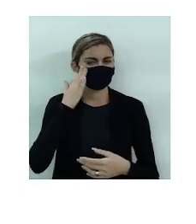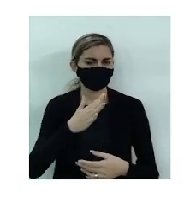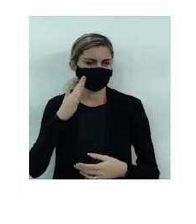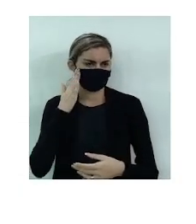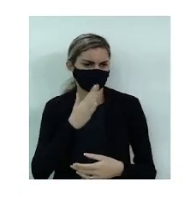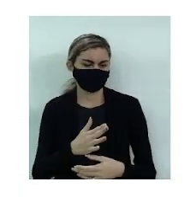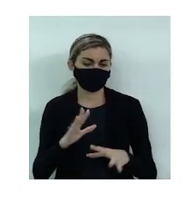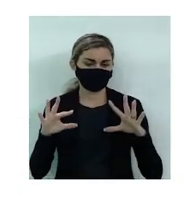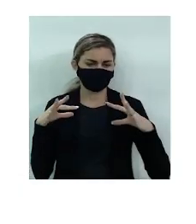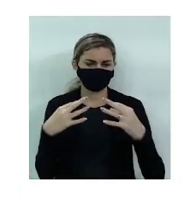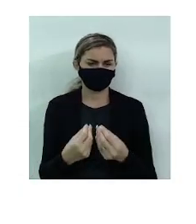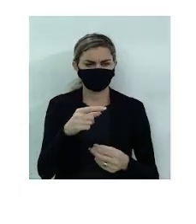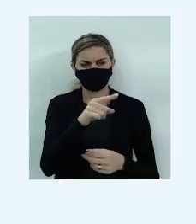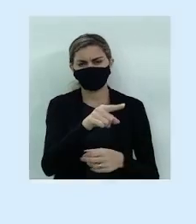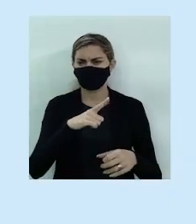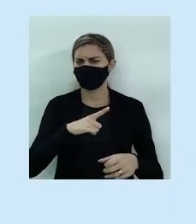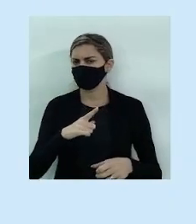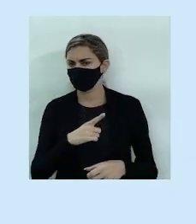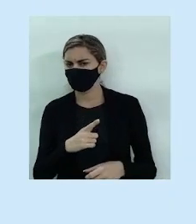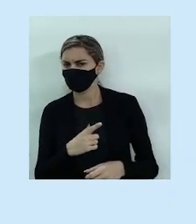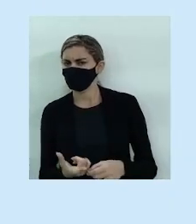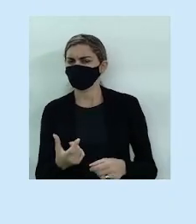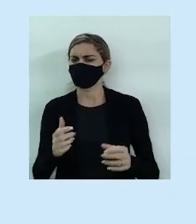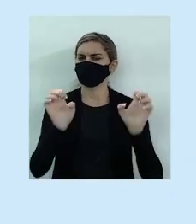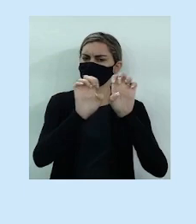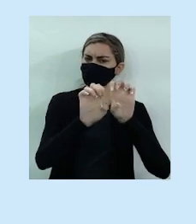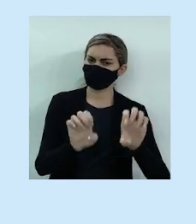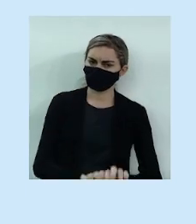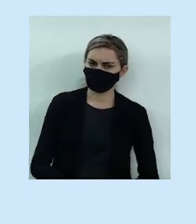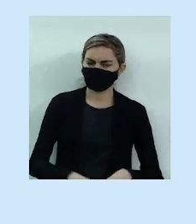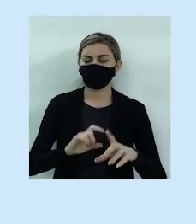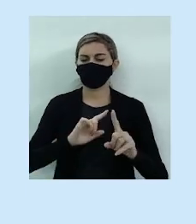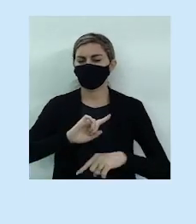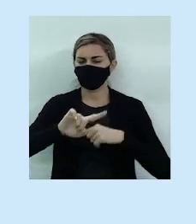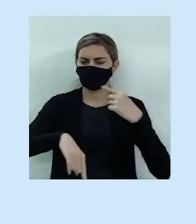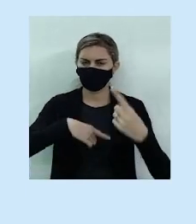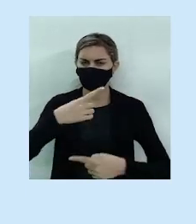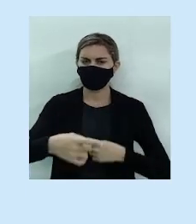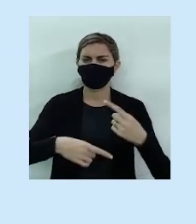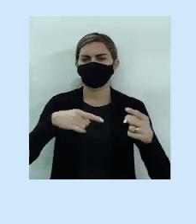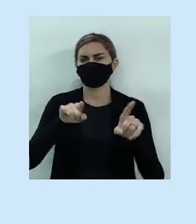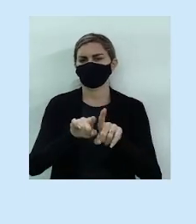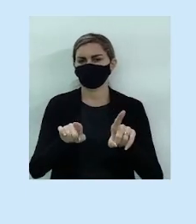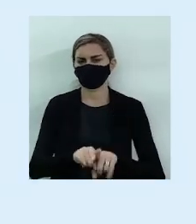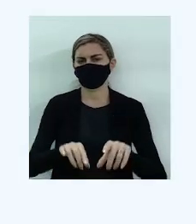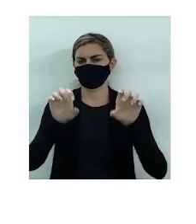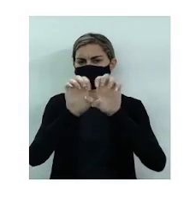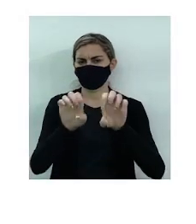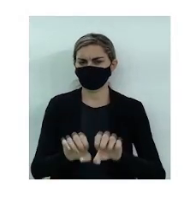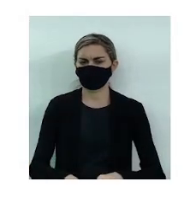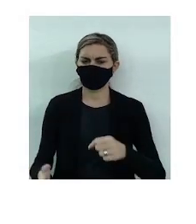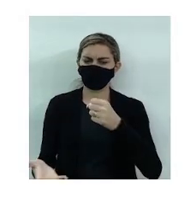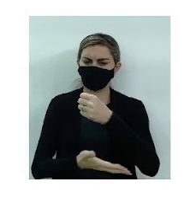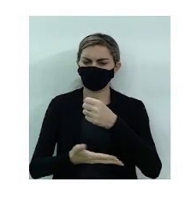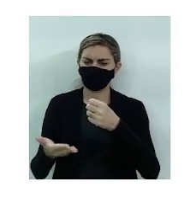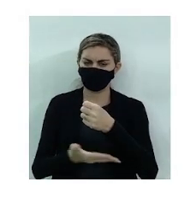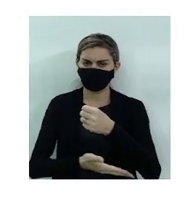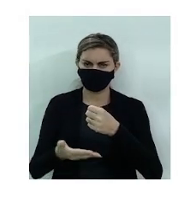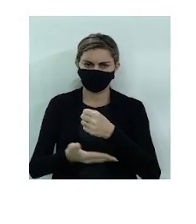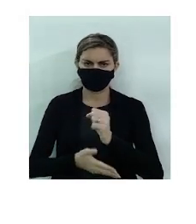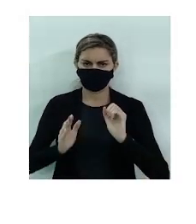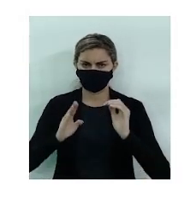entender tudo que aquele acervo tem, qual é a estrutura. Depois a gente vai também ver a estrutura básica